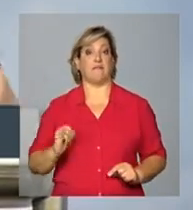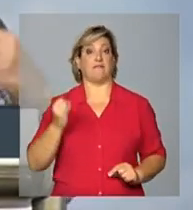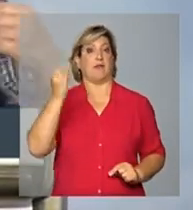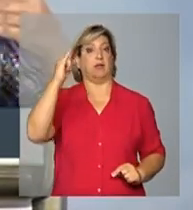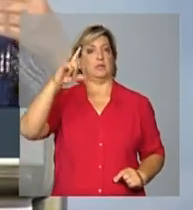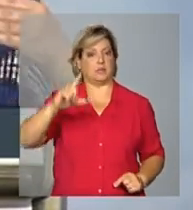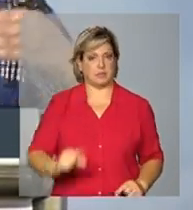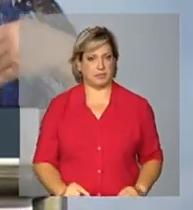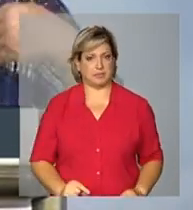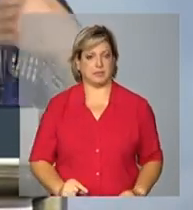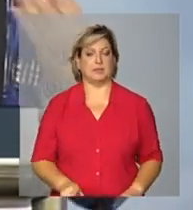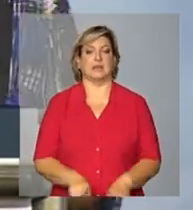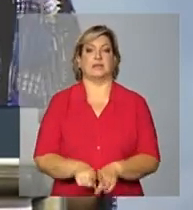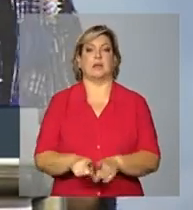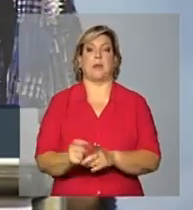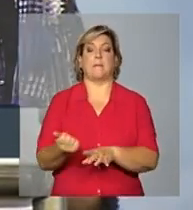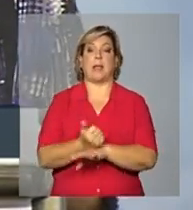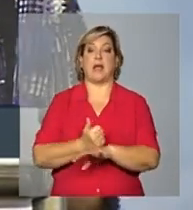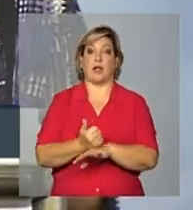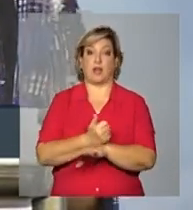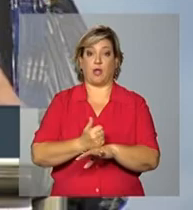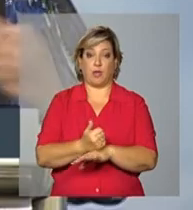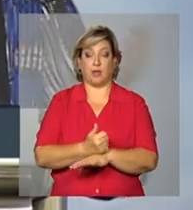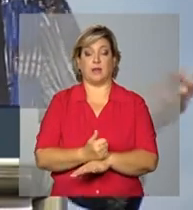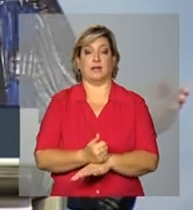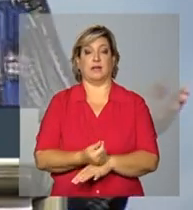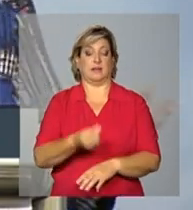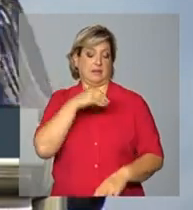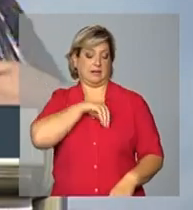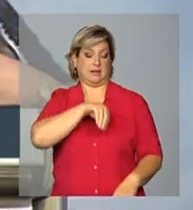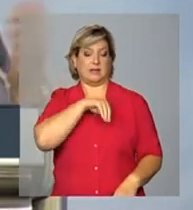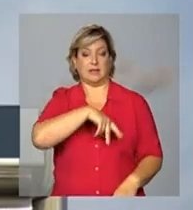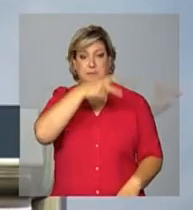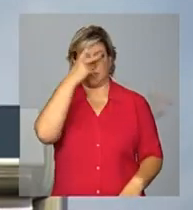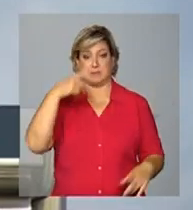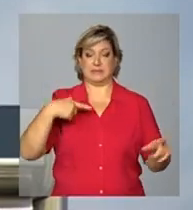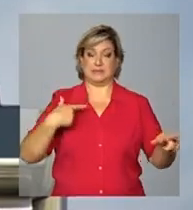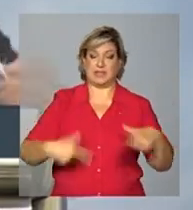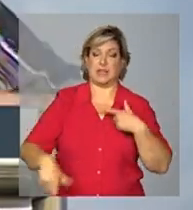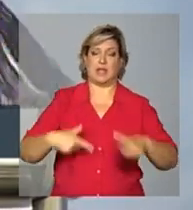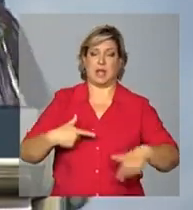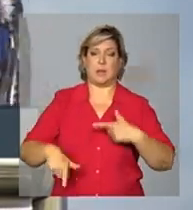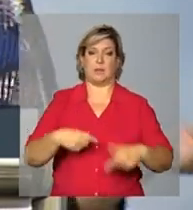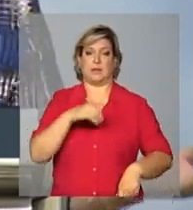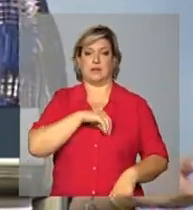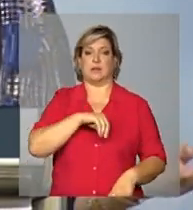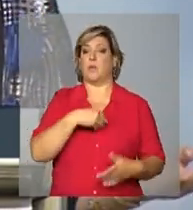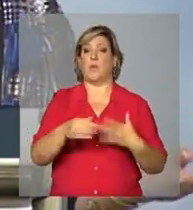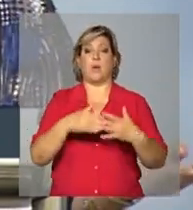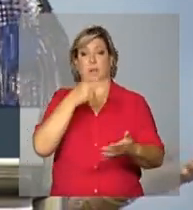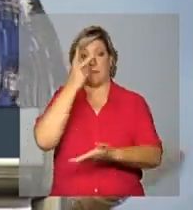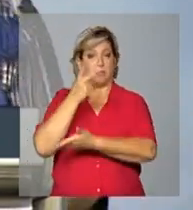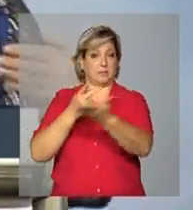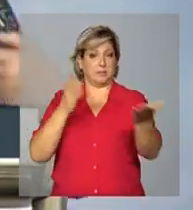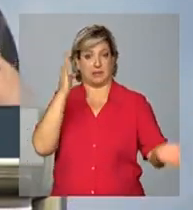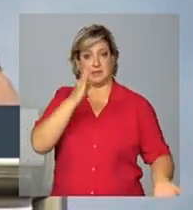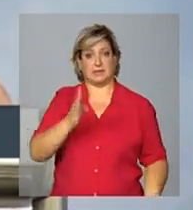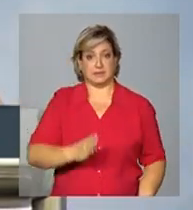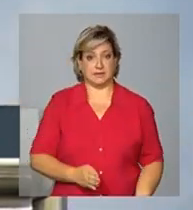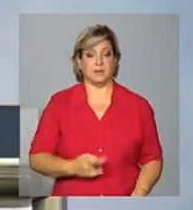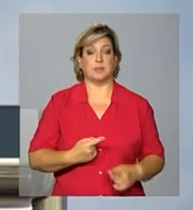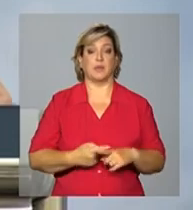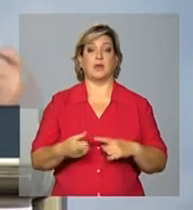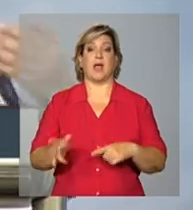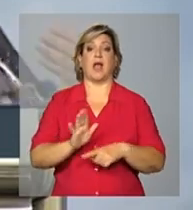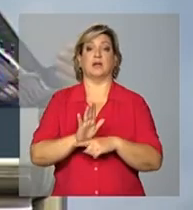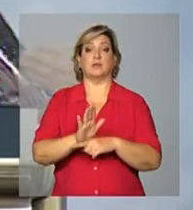porque melhora a renda do assalariado, do trabalhador e de qualquer brasileiro, porque